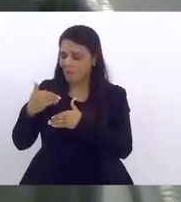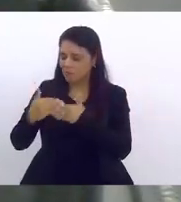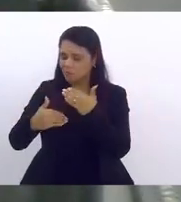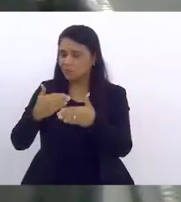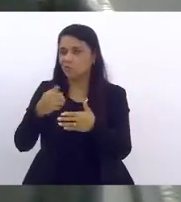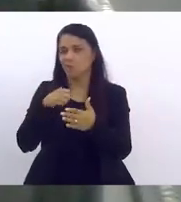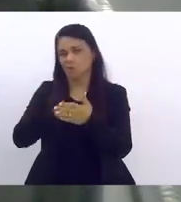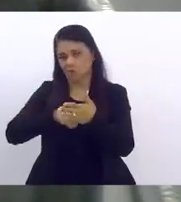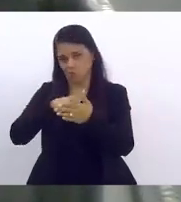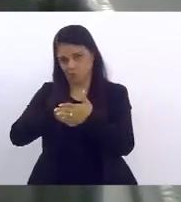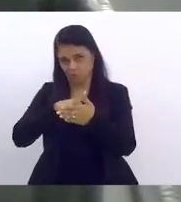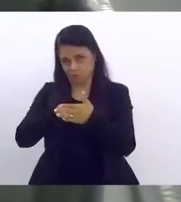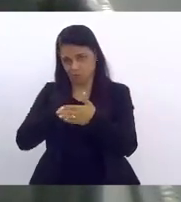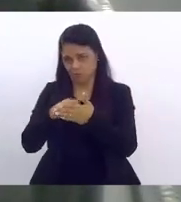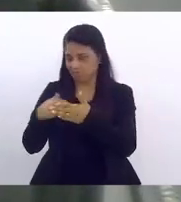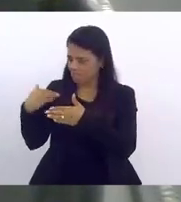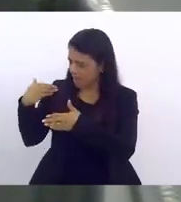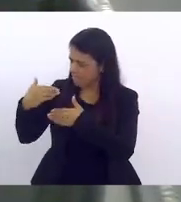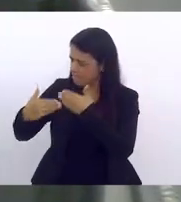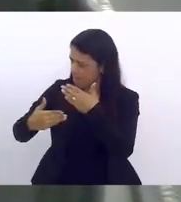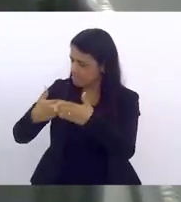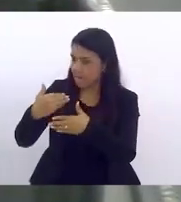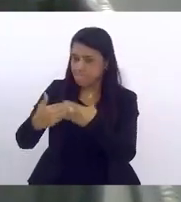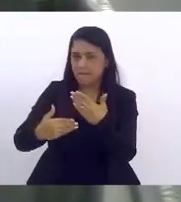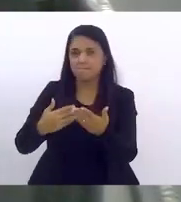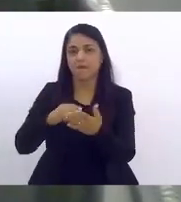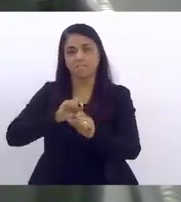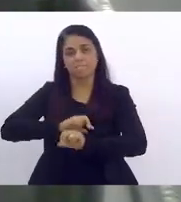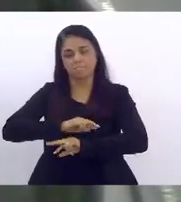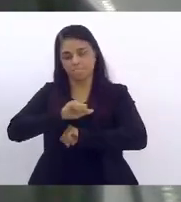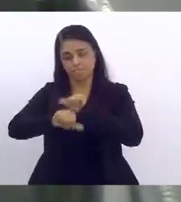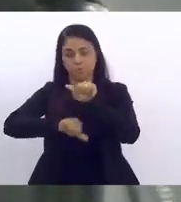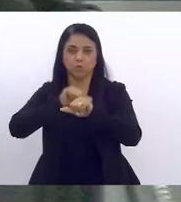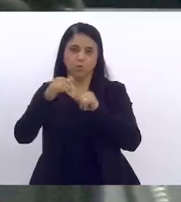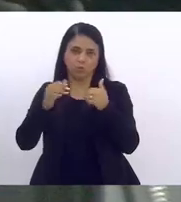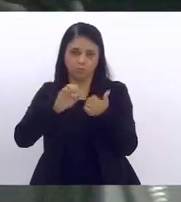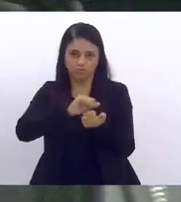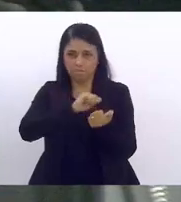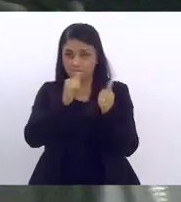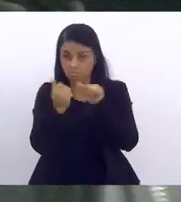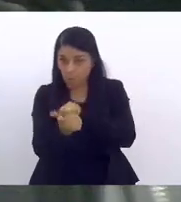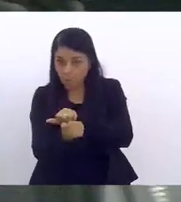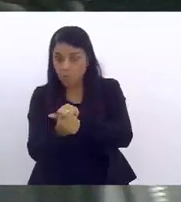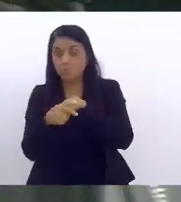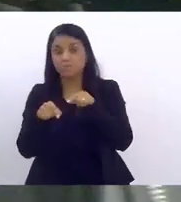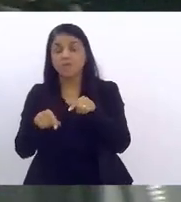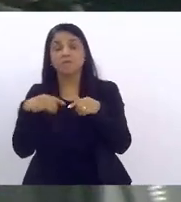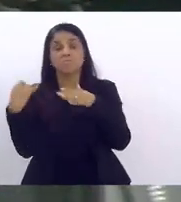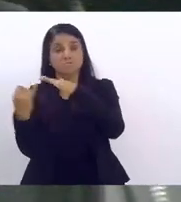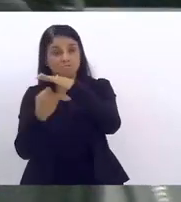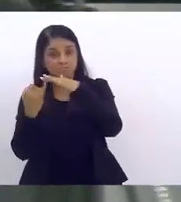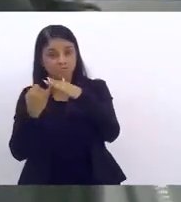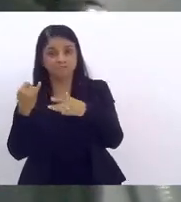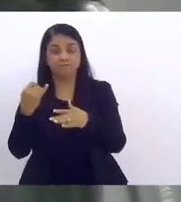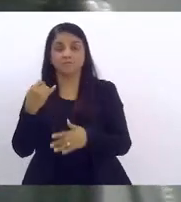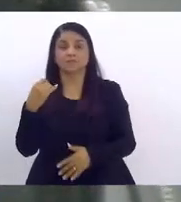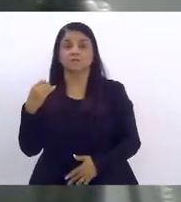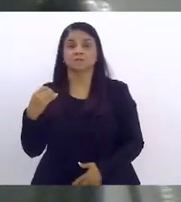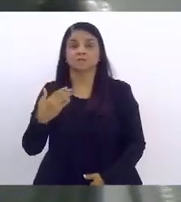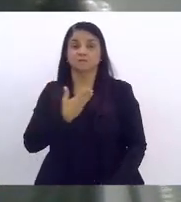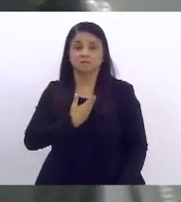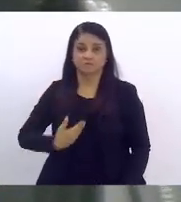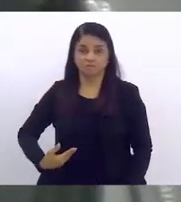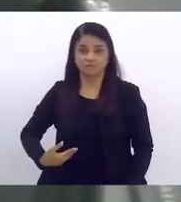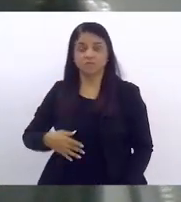luta. Então, eu acho que, por conta de tudo isso, é muito importante que as instituições públicas